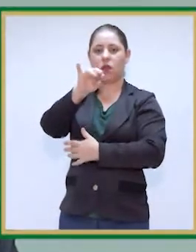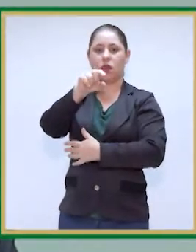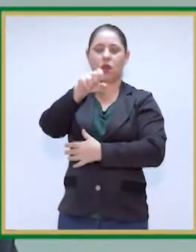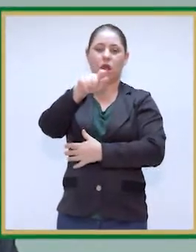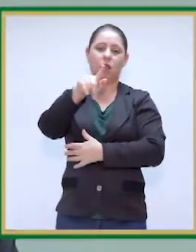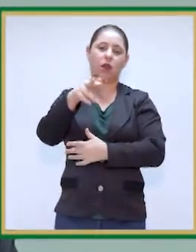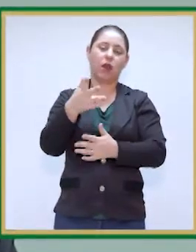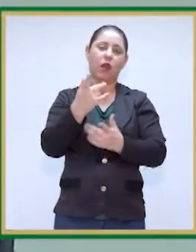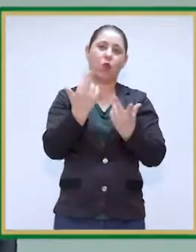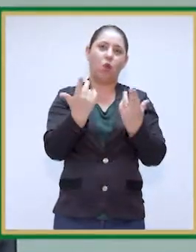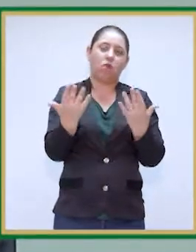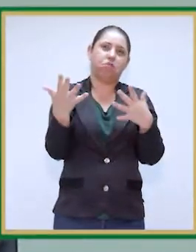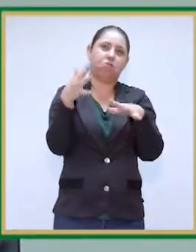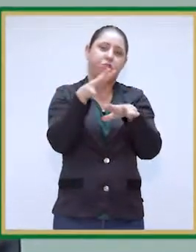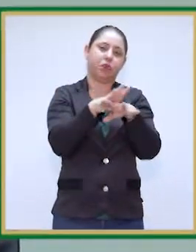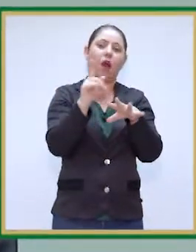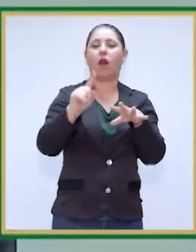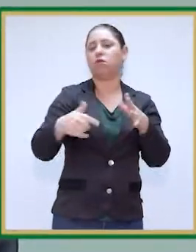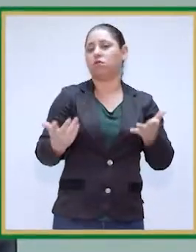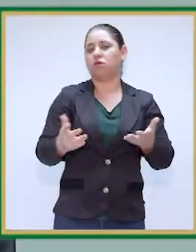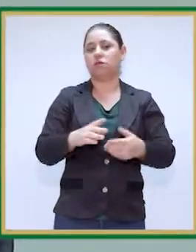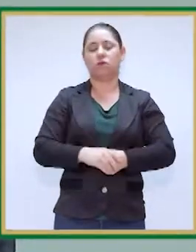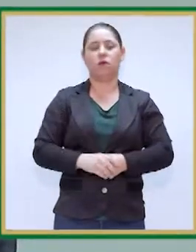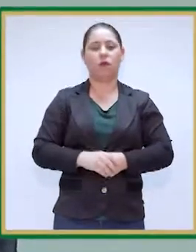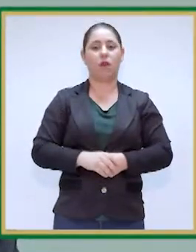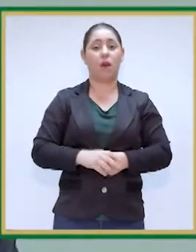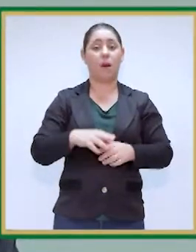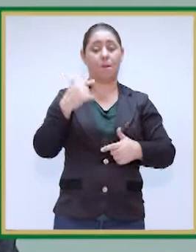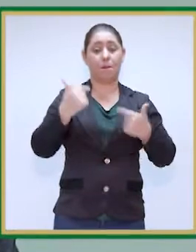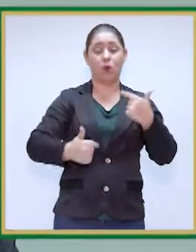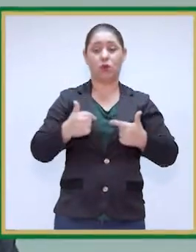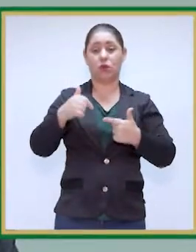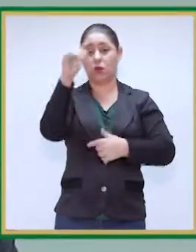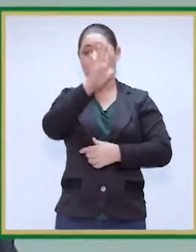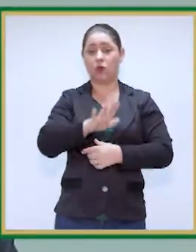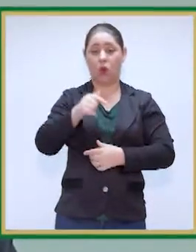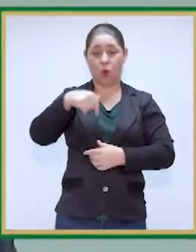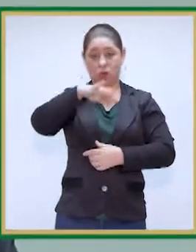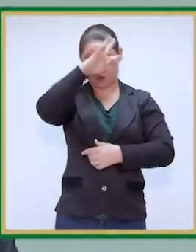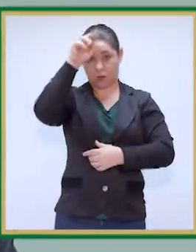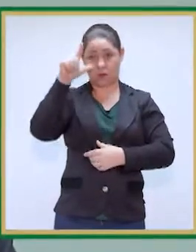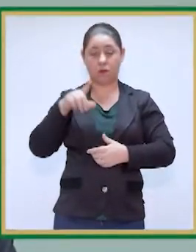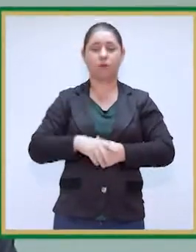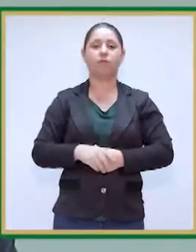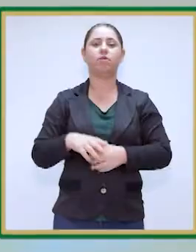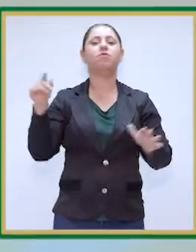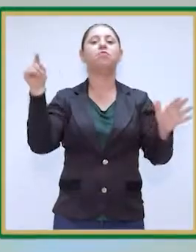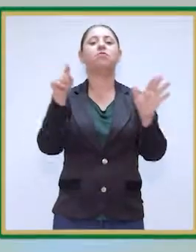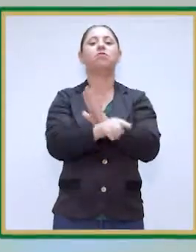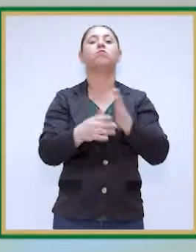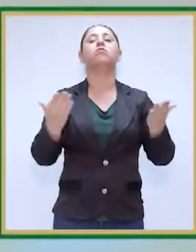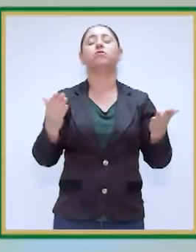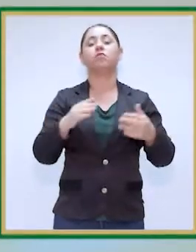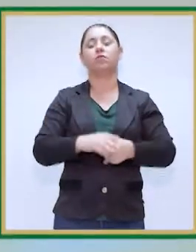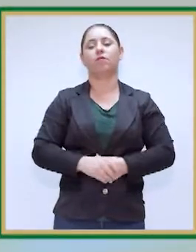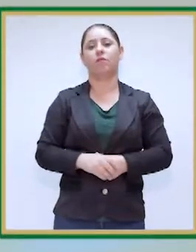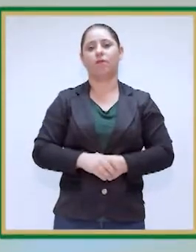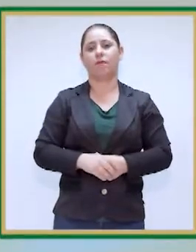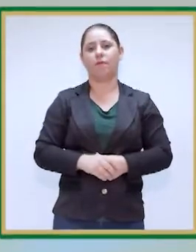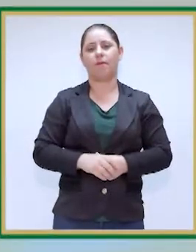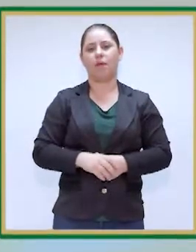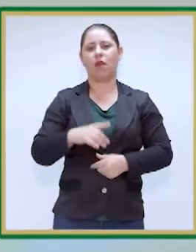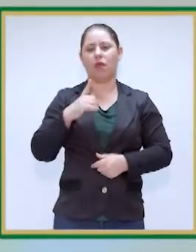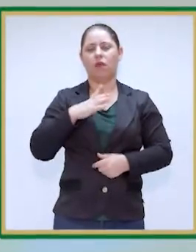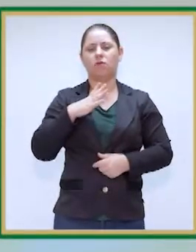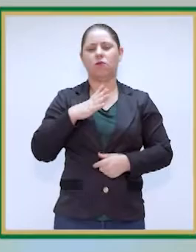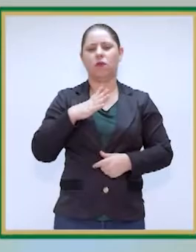através do Reintegra. Então, é uma política nacional sendo colocada, sendo executada aqui em Mato Grosso do Sul. Ah, tá, isso que eu ia perguntar agora,